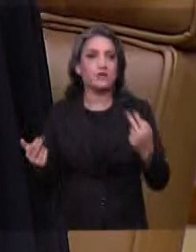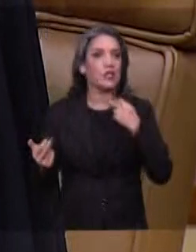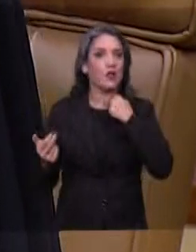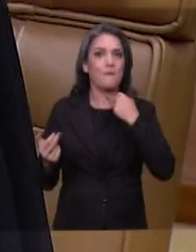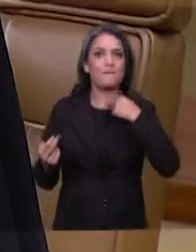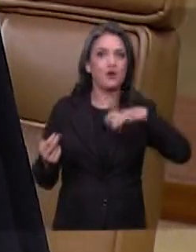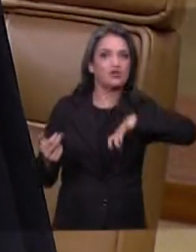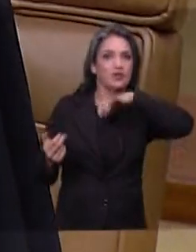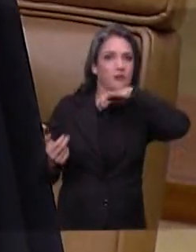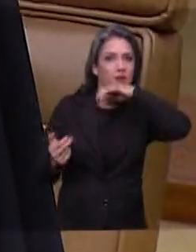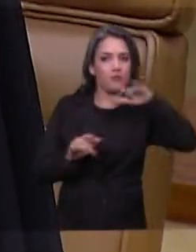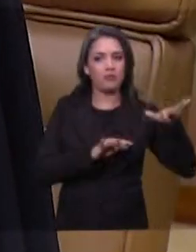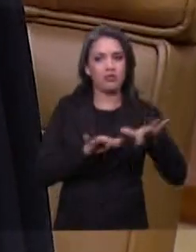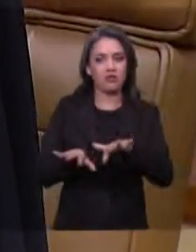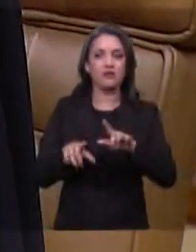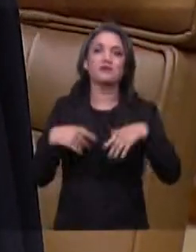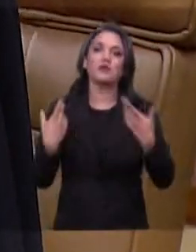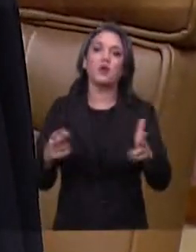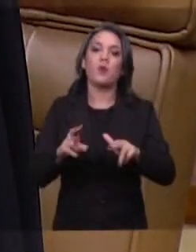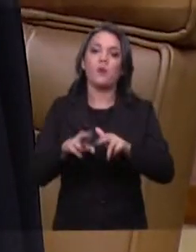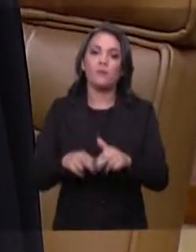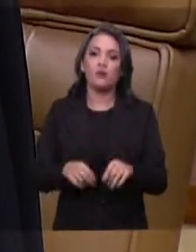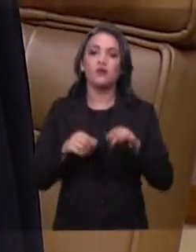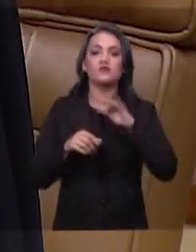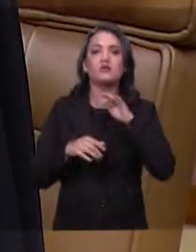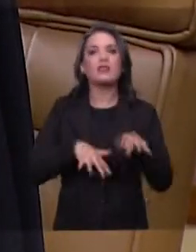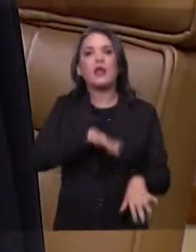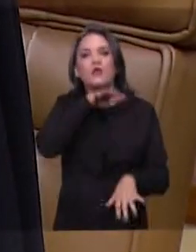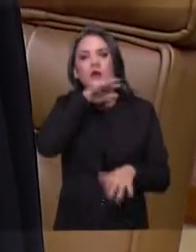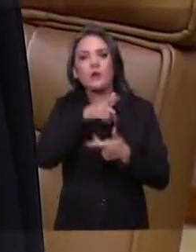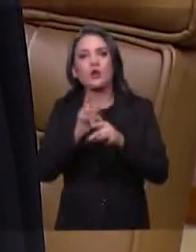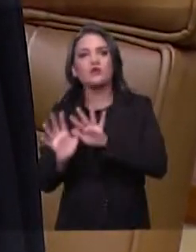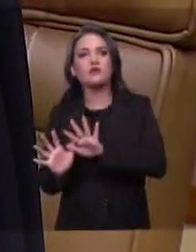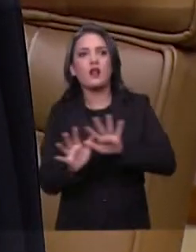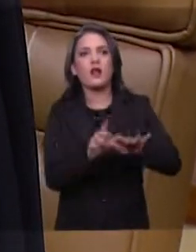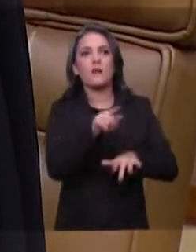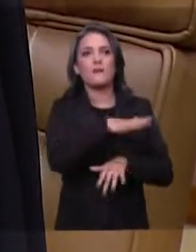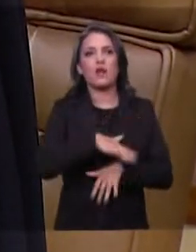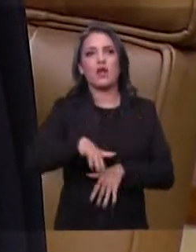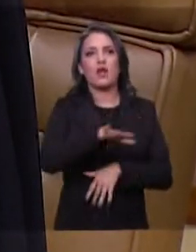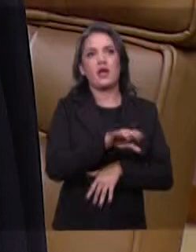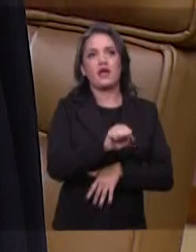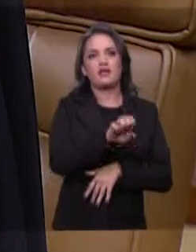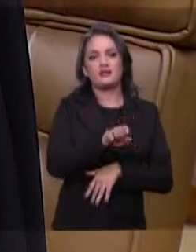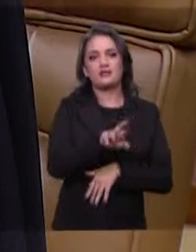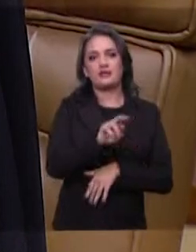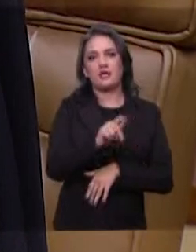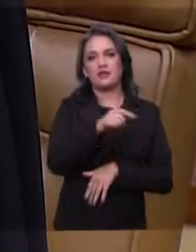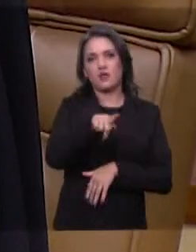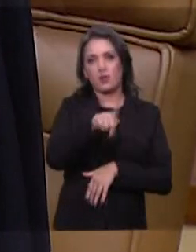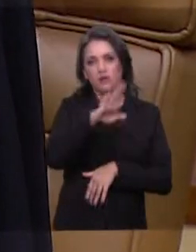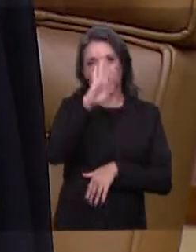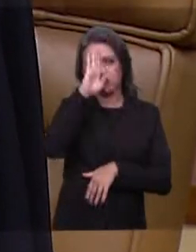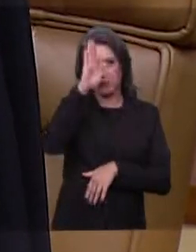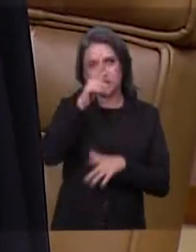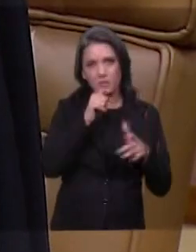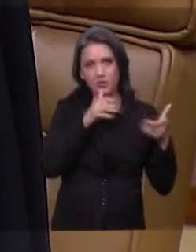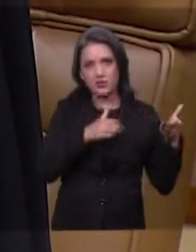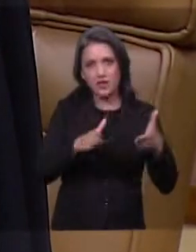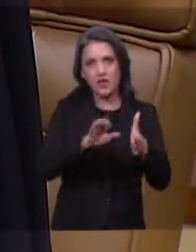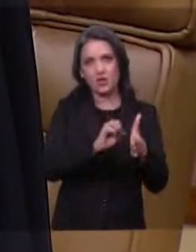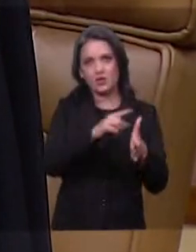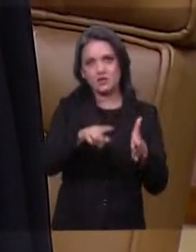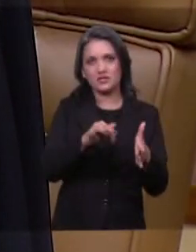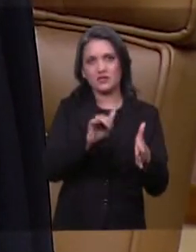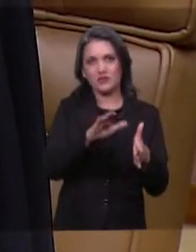de modo que essa atividade foi progressivamente empurrada para o sertão, especialmente as margens do Rio São Francisco, onde